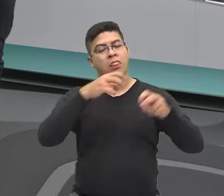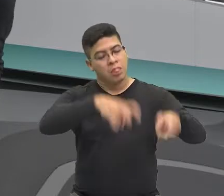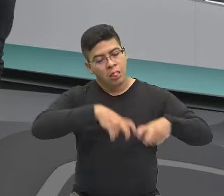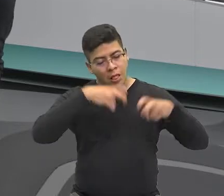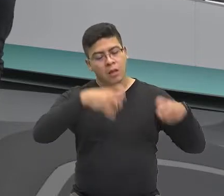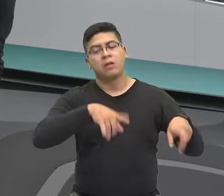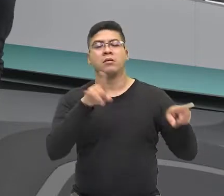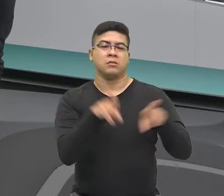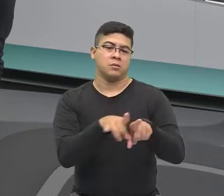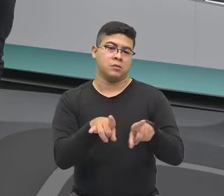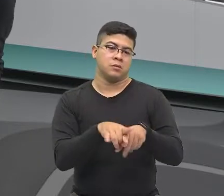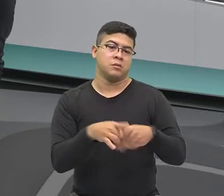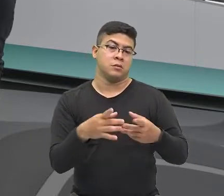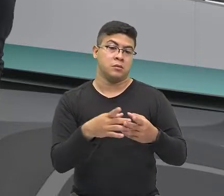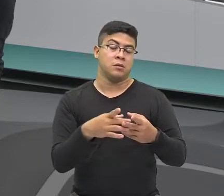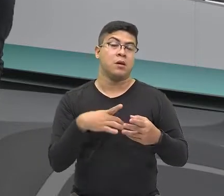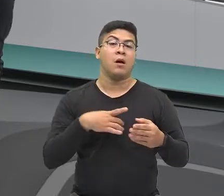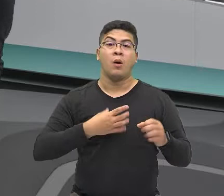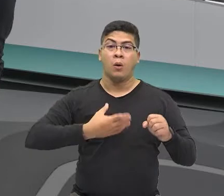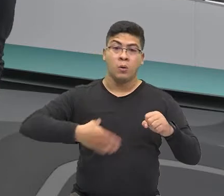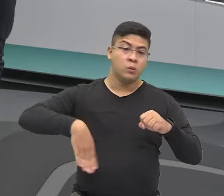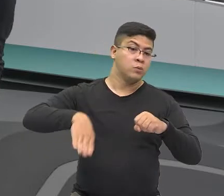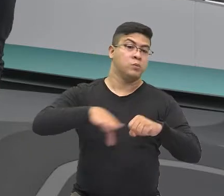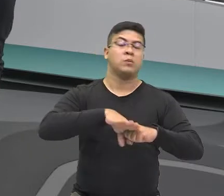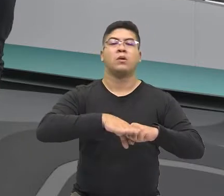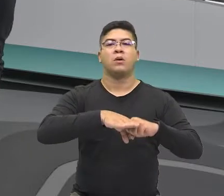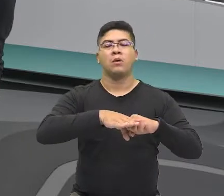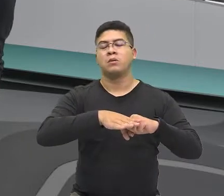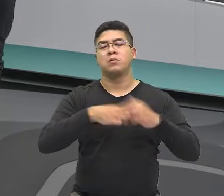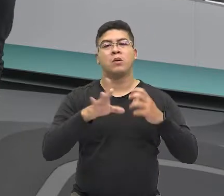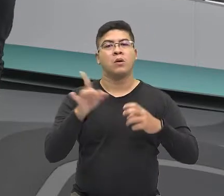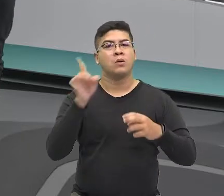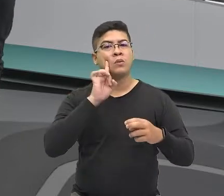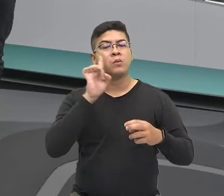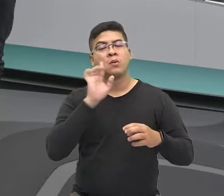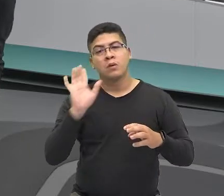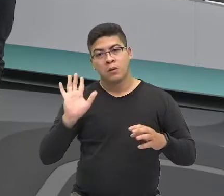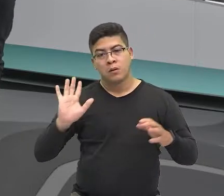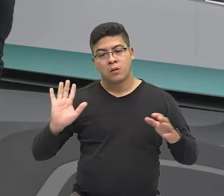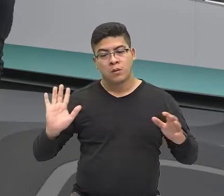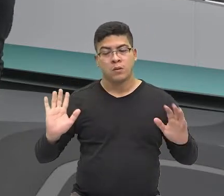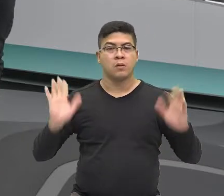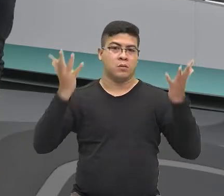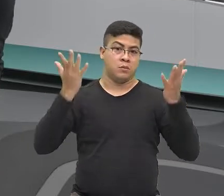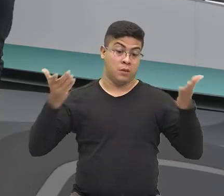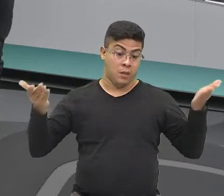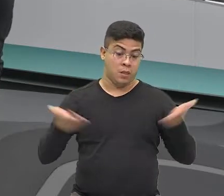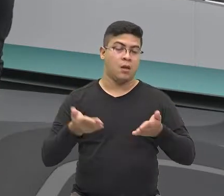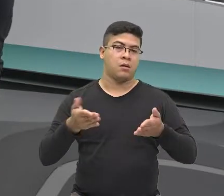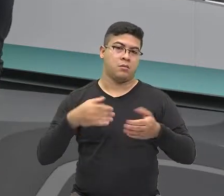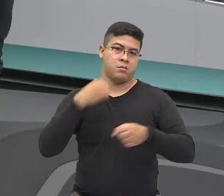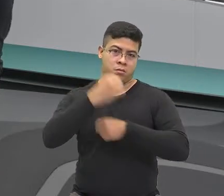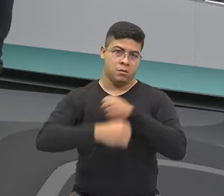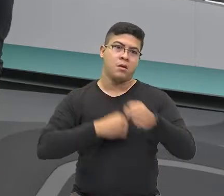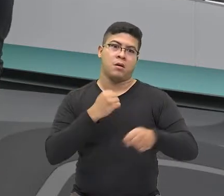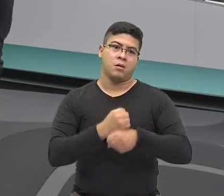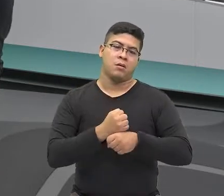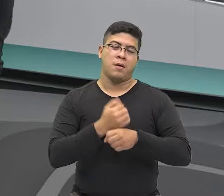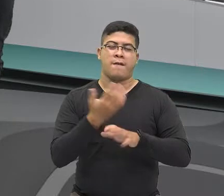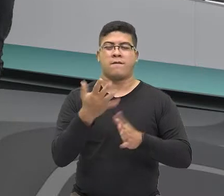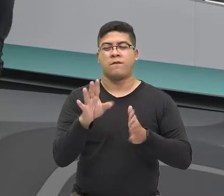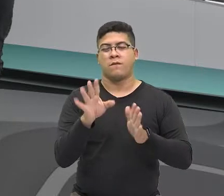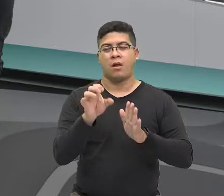também contemporaneidade, situações da atualidade da época. Final do